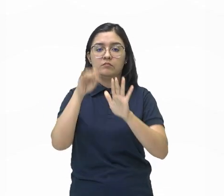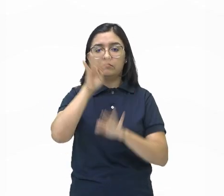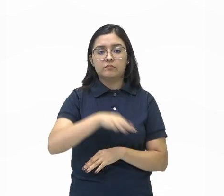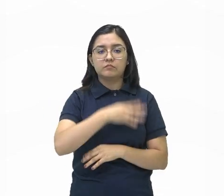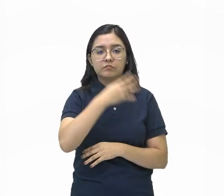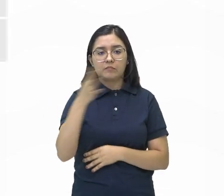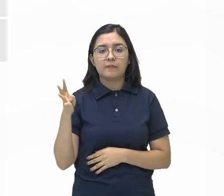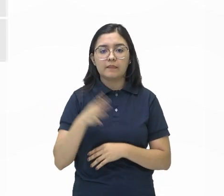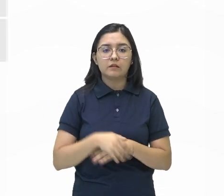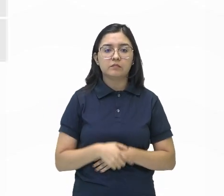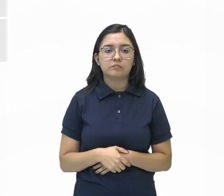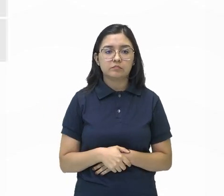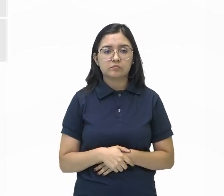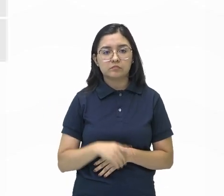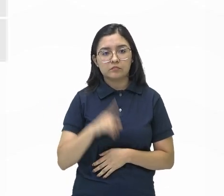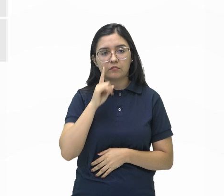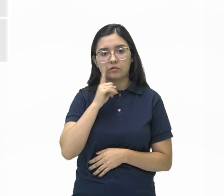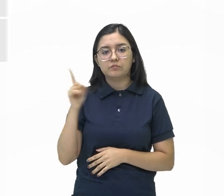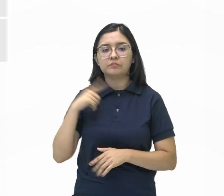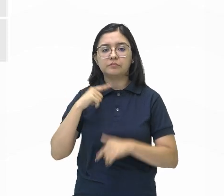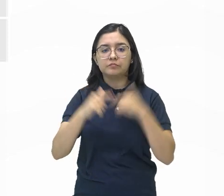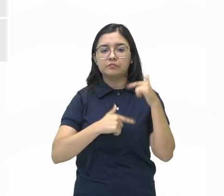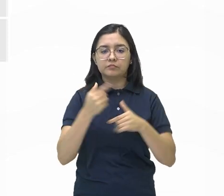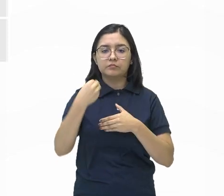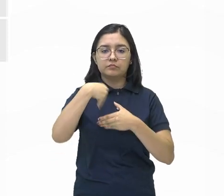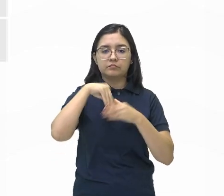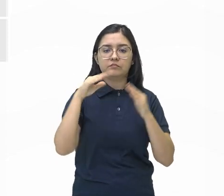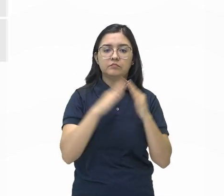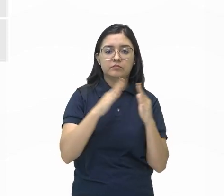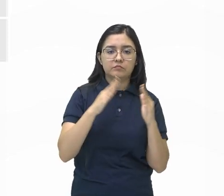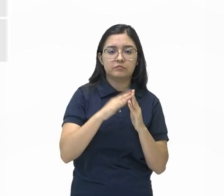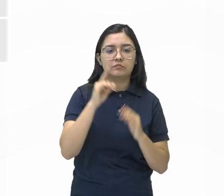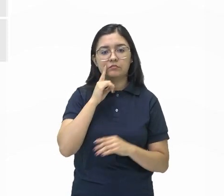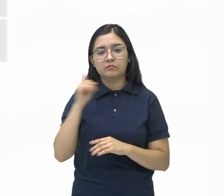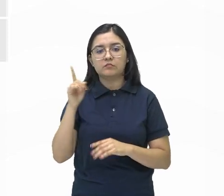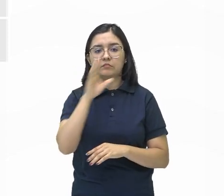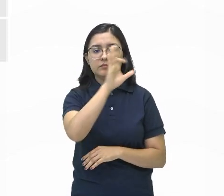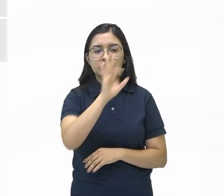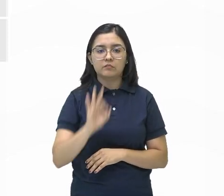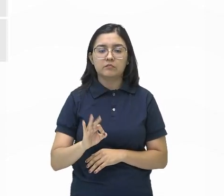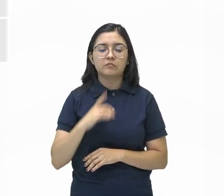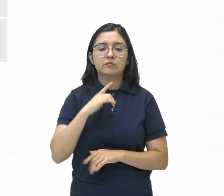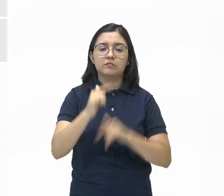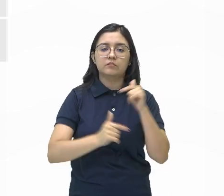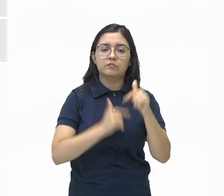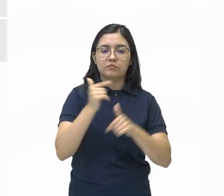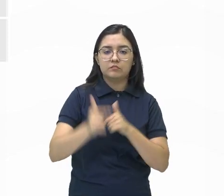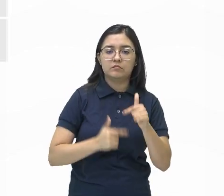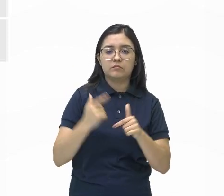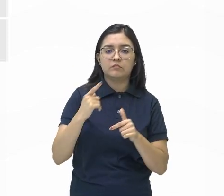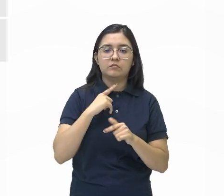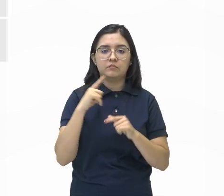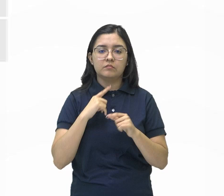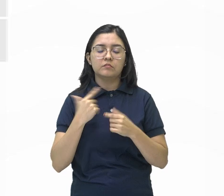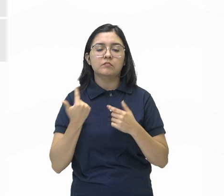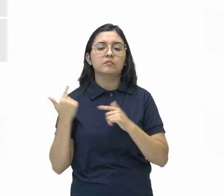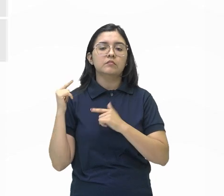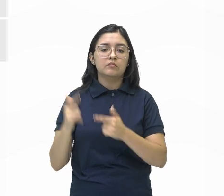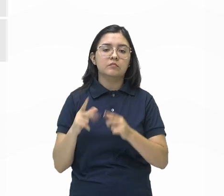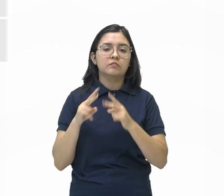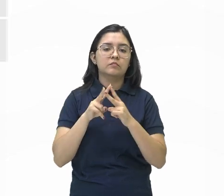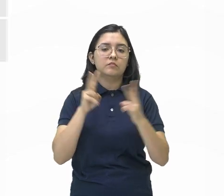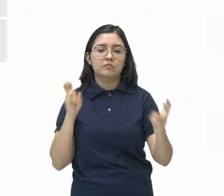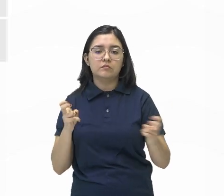né? Sobre esse trabalho em casa. Nós temos aí, ó, um percentual aí de quem trabalha de forma tradicional, à